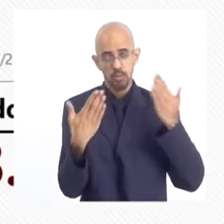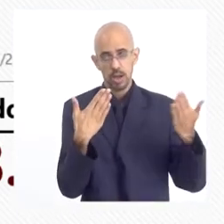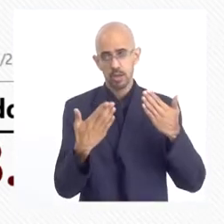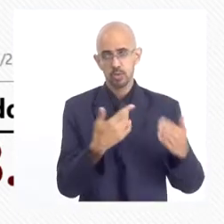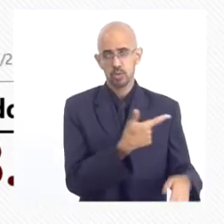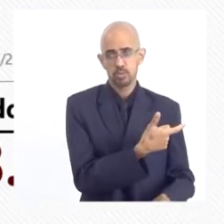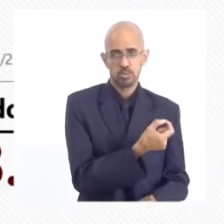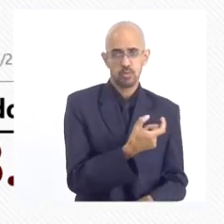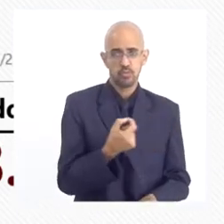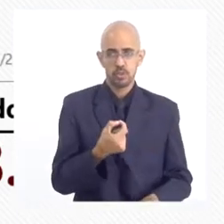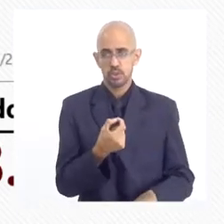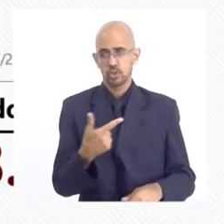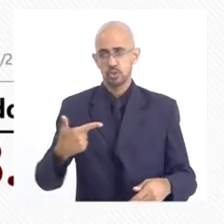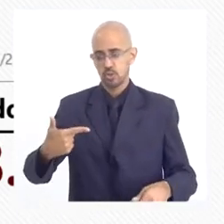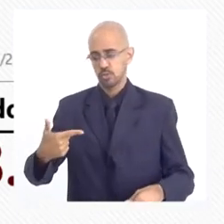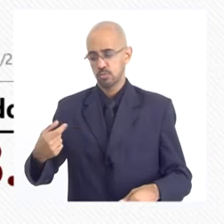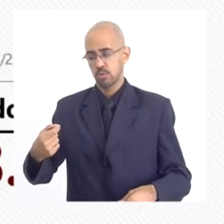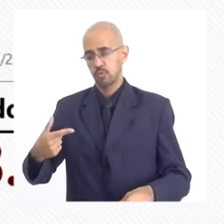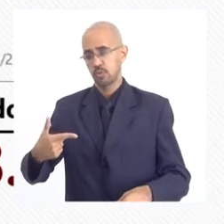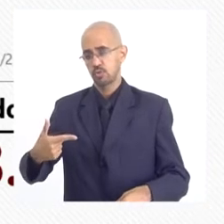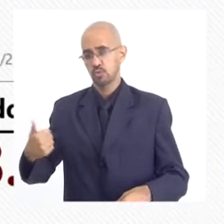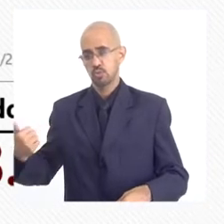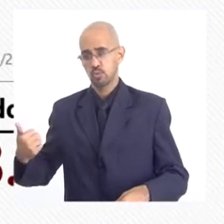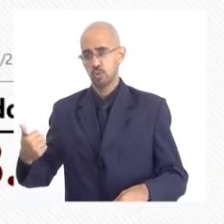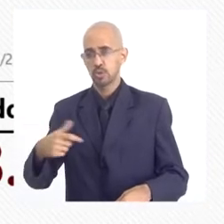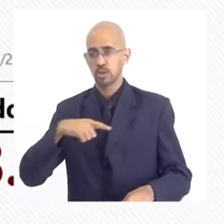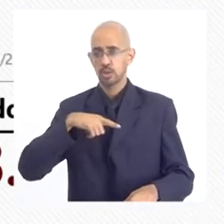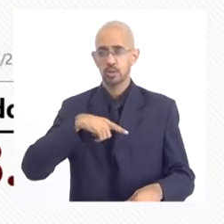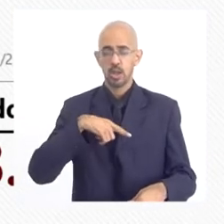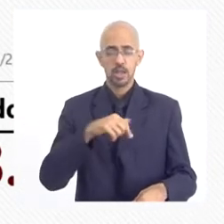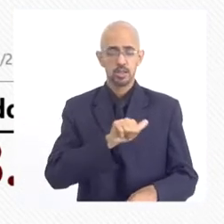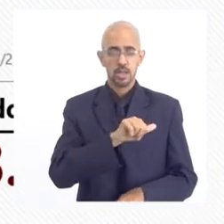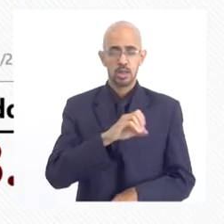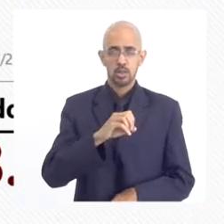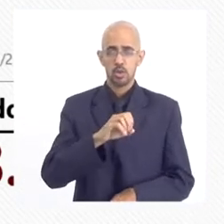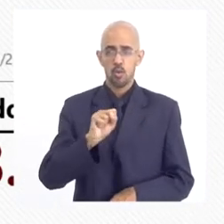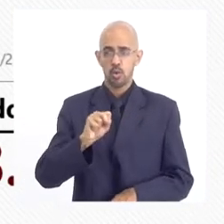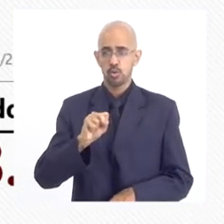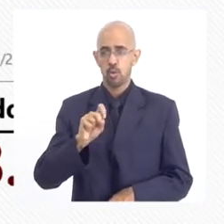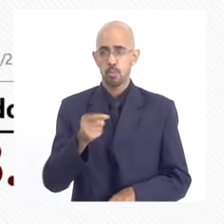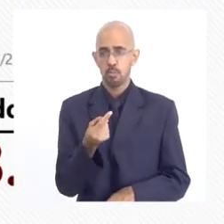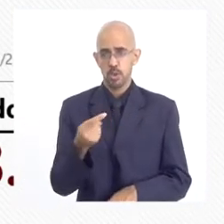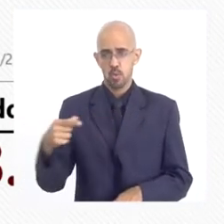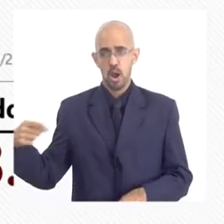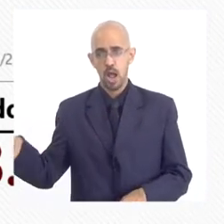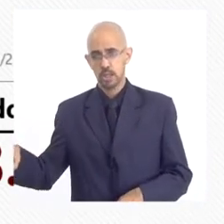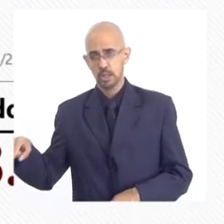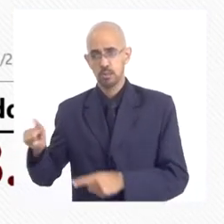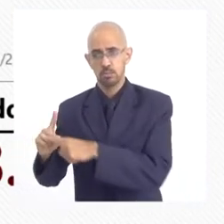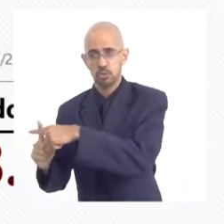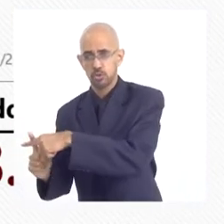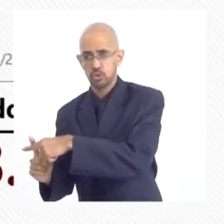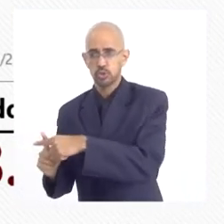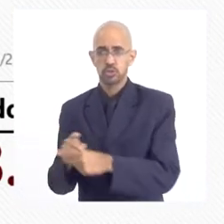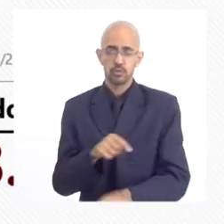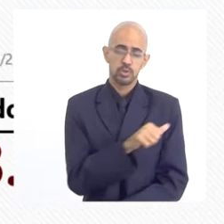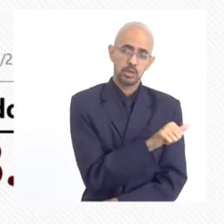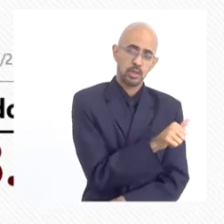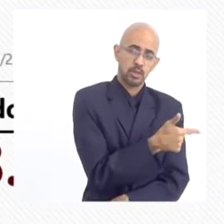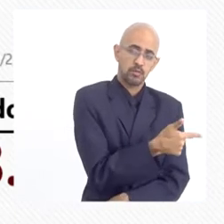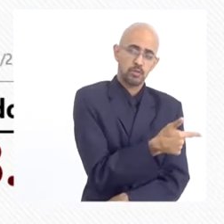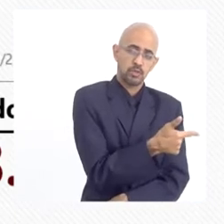tem 108 mil positivo. E tem em 2029, em 2020, 129 mil negativo. Eu